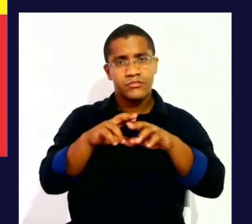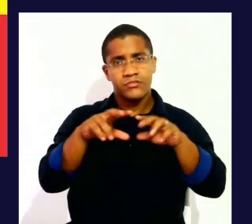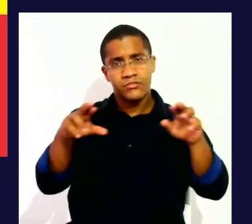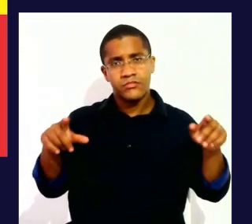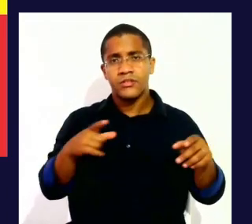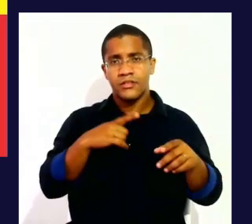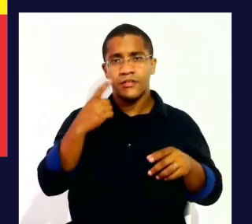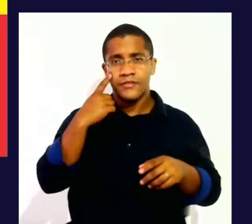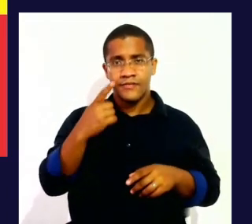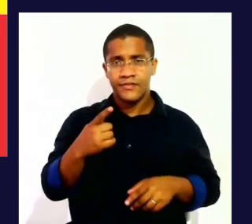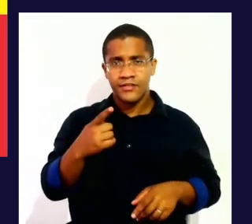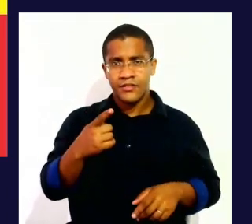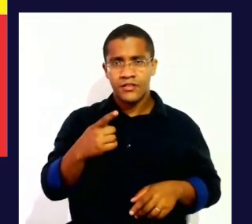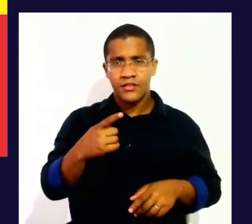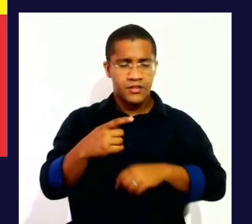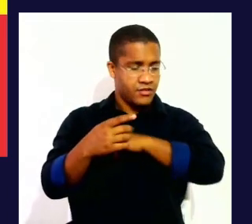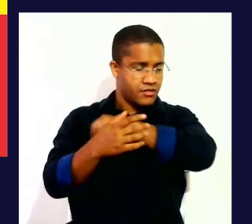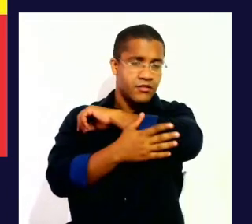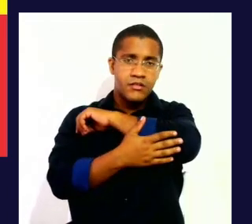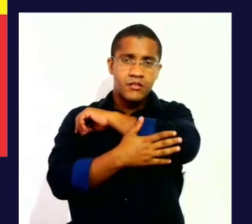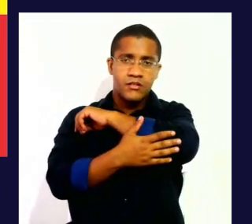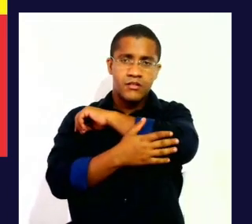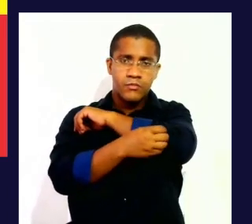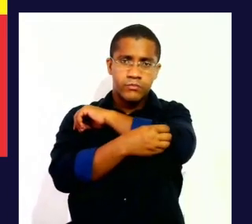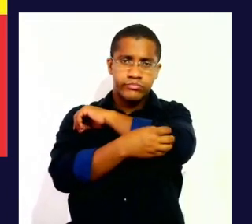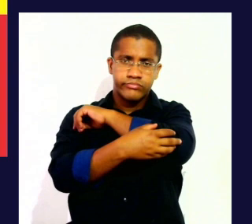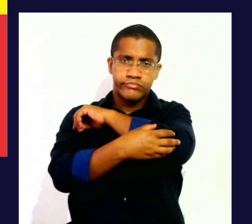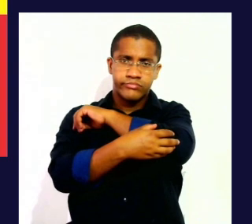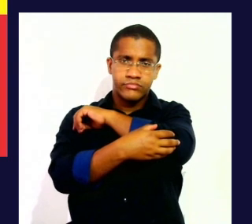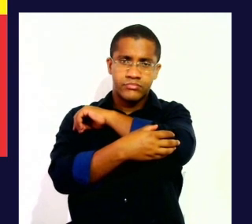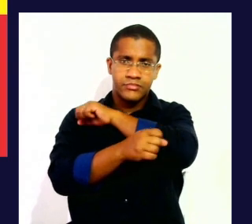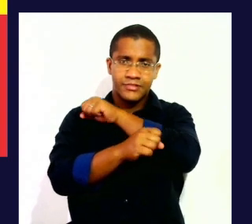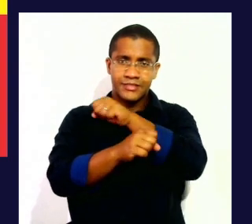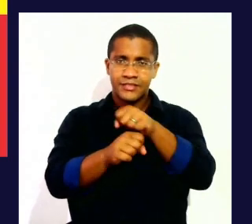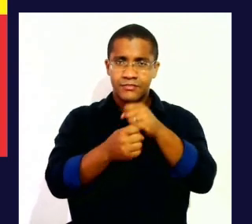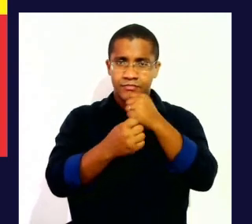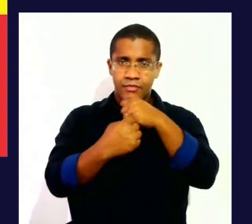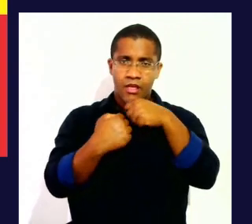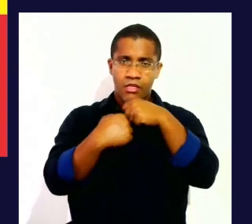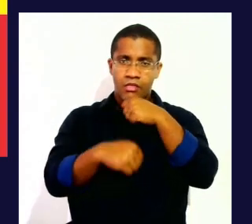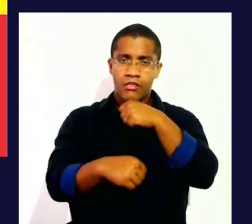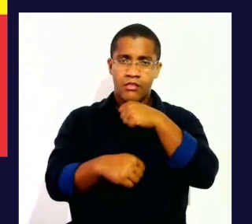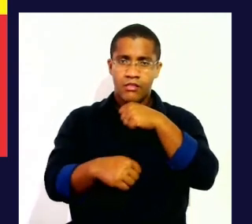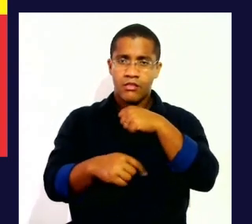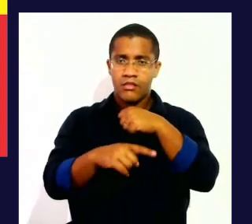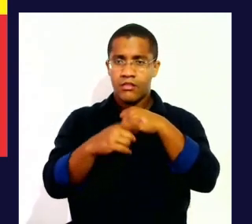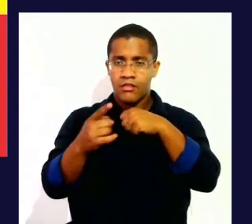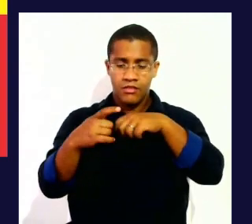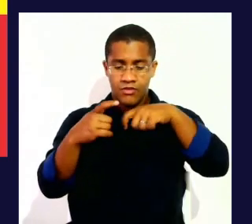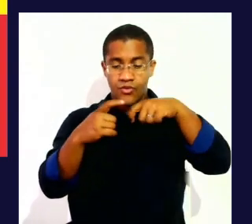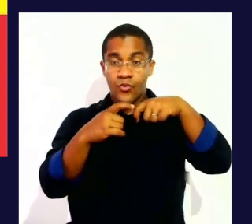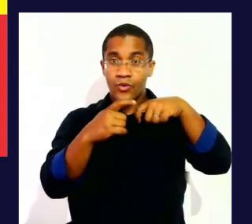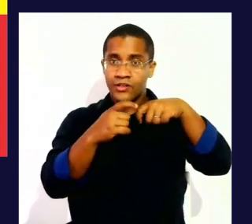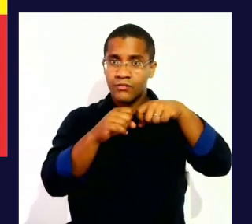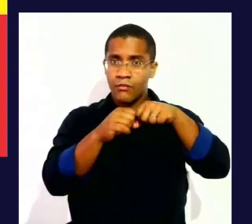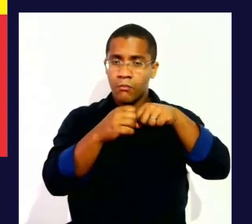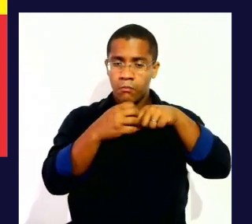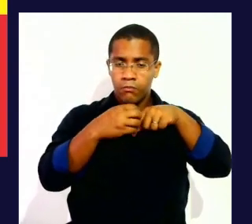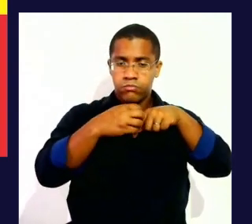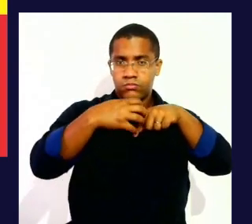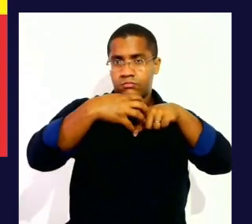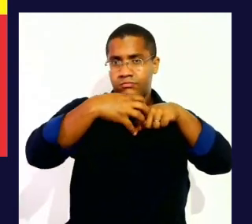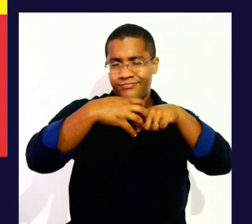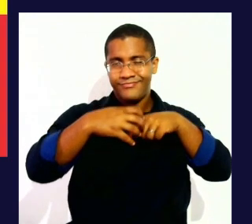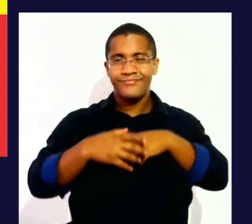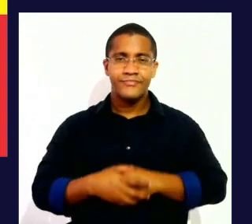e assimetria. Então eu tenho uma luxação aí do cotovelo e uma luxação aí no caso